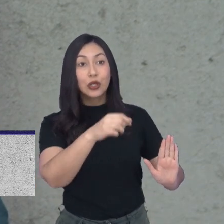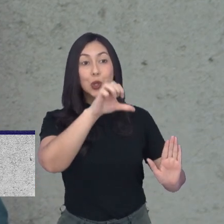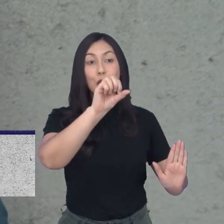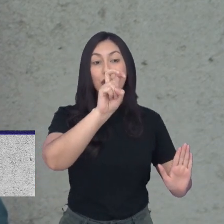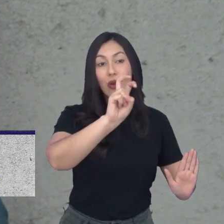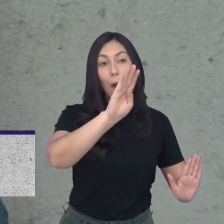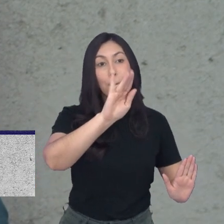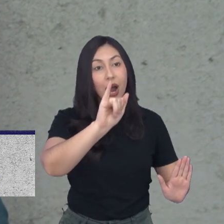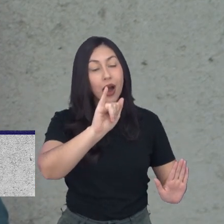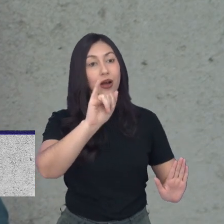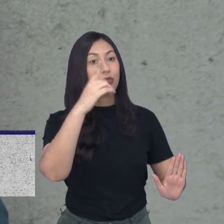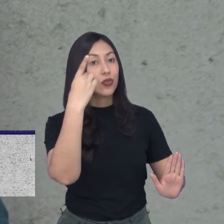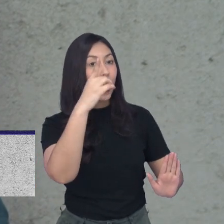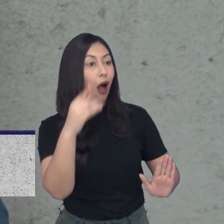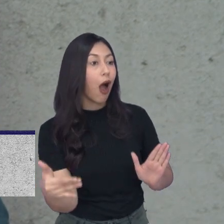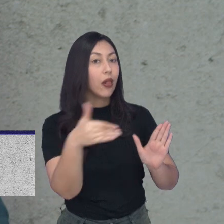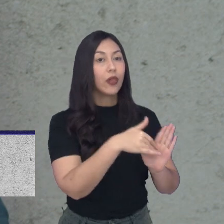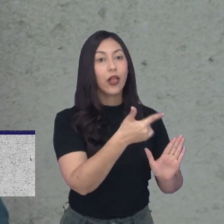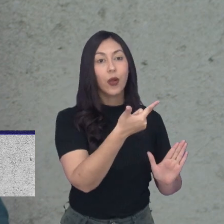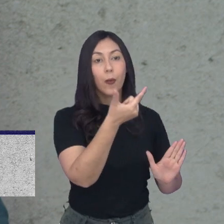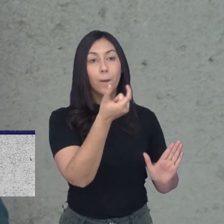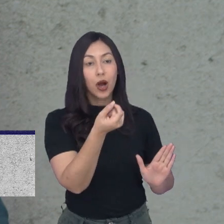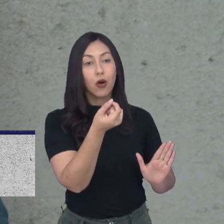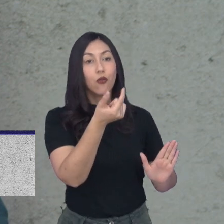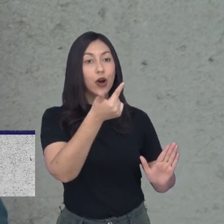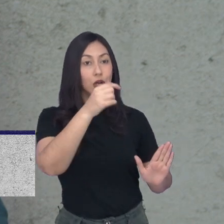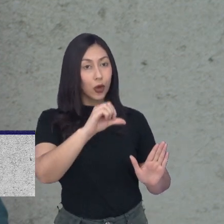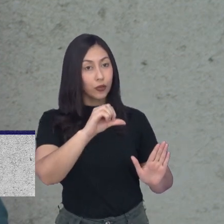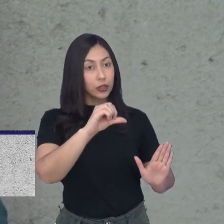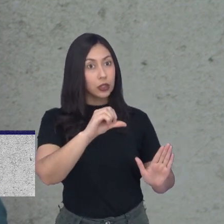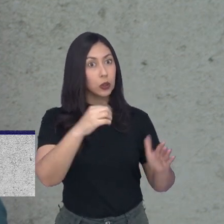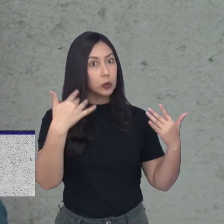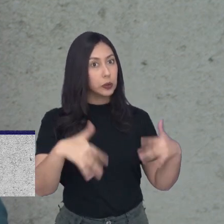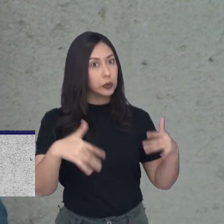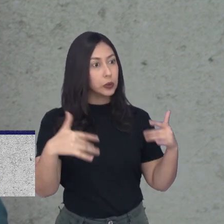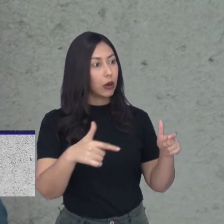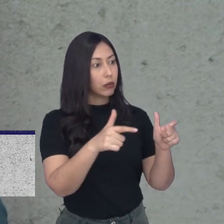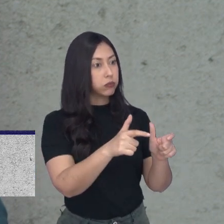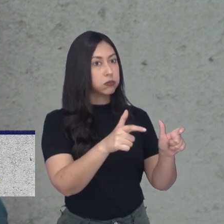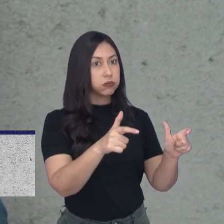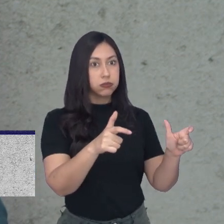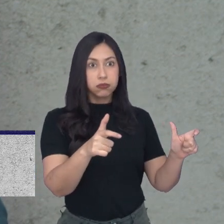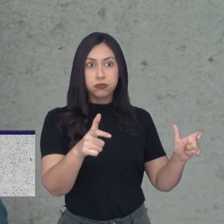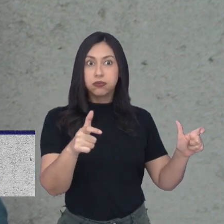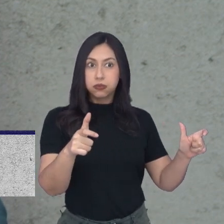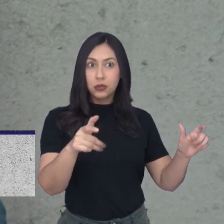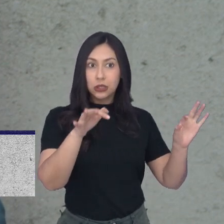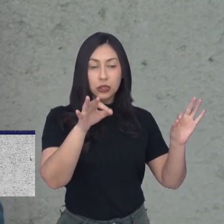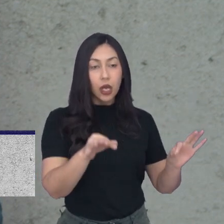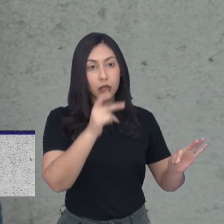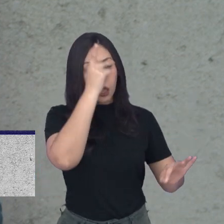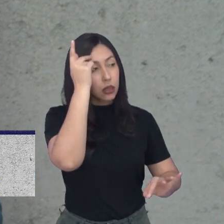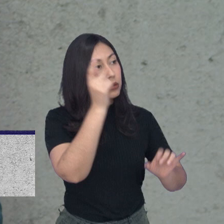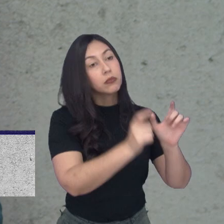3,95 bilhões de dólares até 2029. É um mercado também que está em crescimento, né? As pessoas ainda